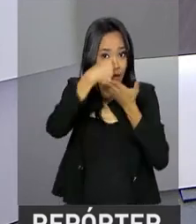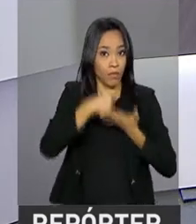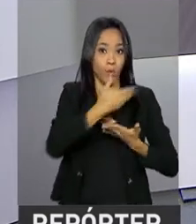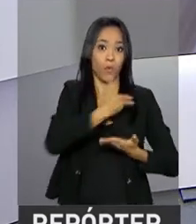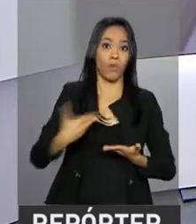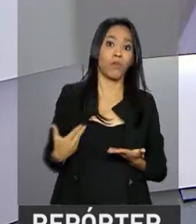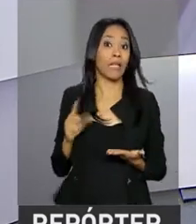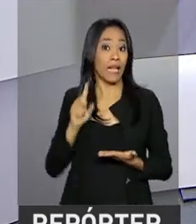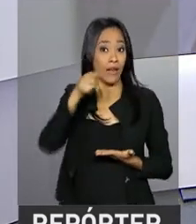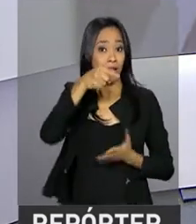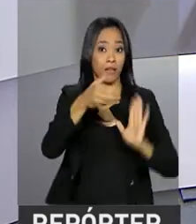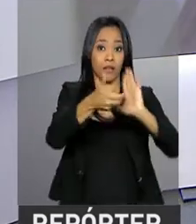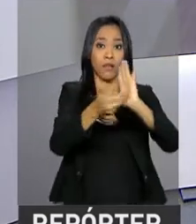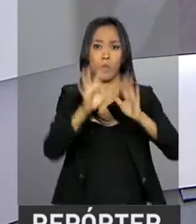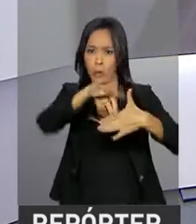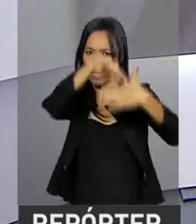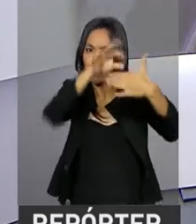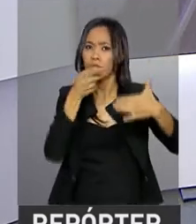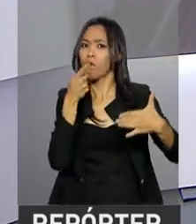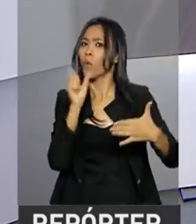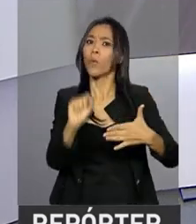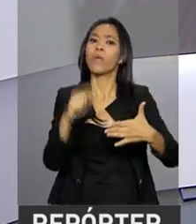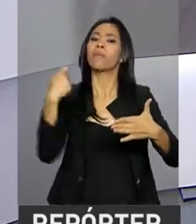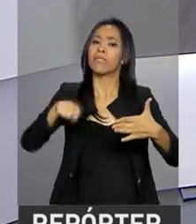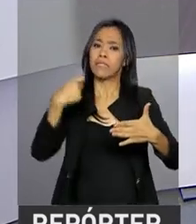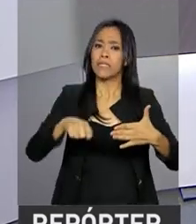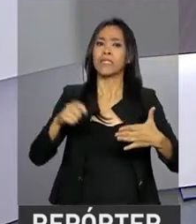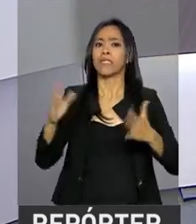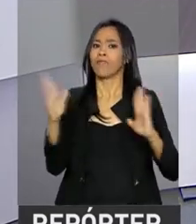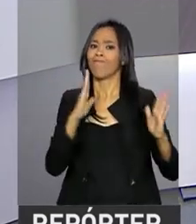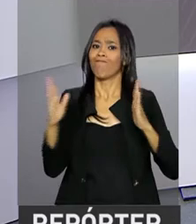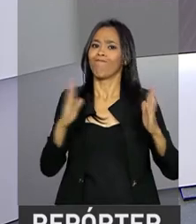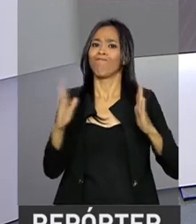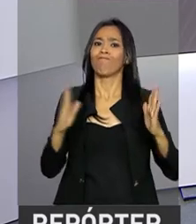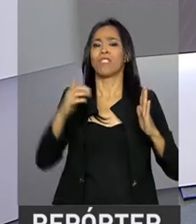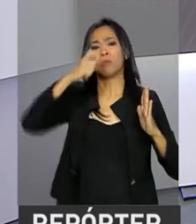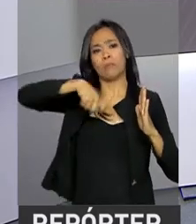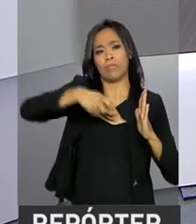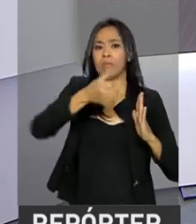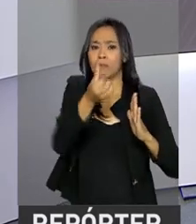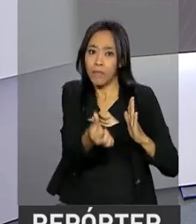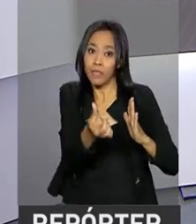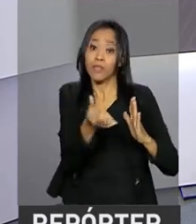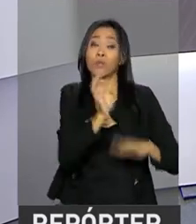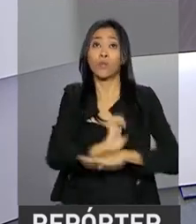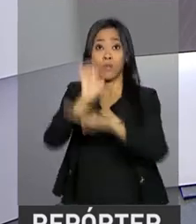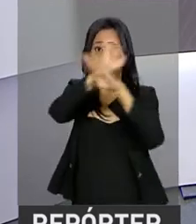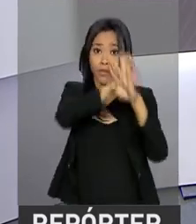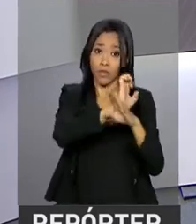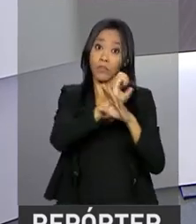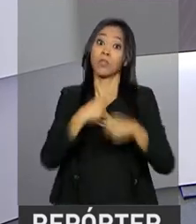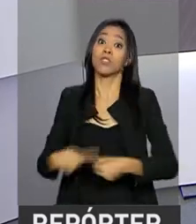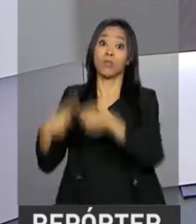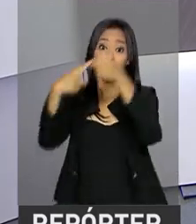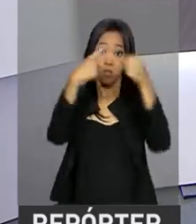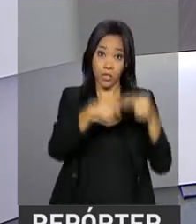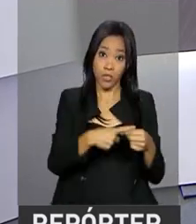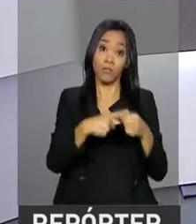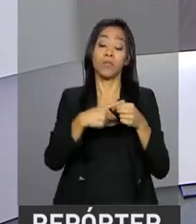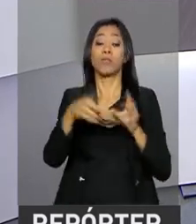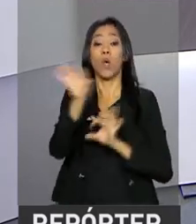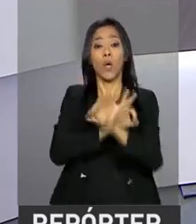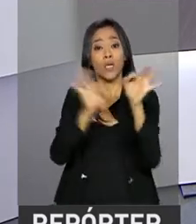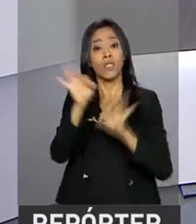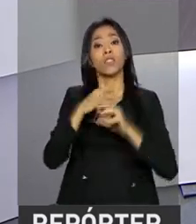disse que a necessidade de se fixar um prazo de seis meses para que estados e municípios promovam mudanças